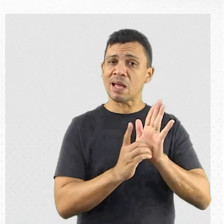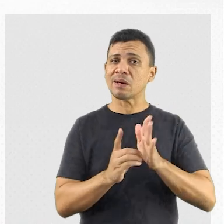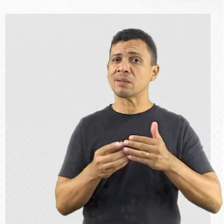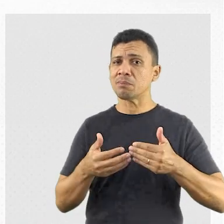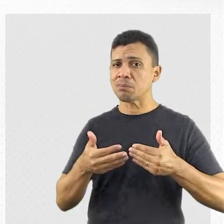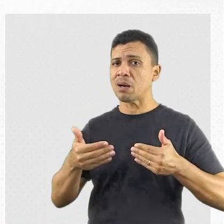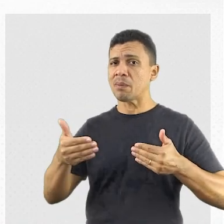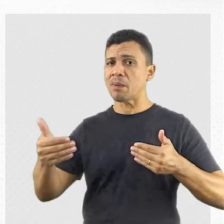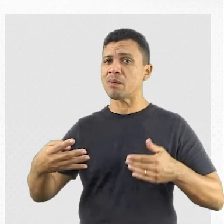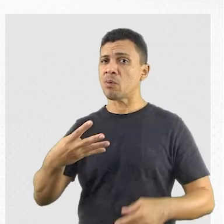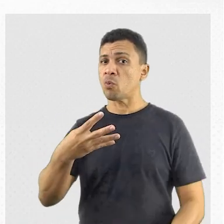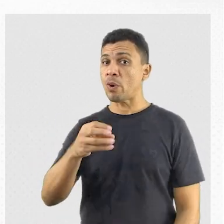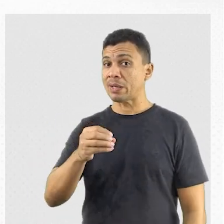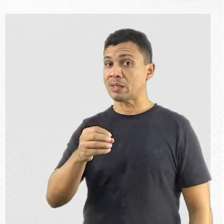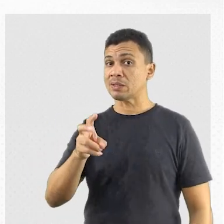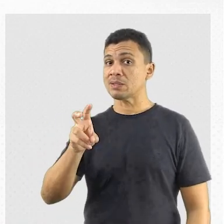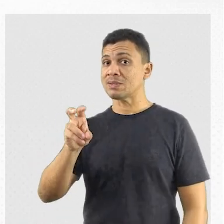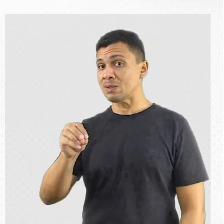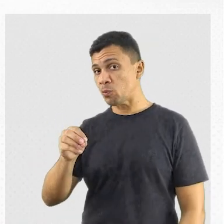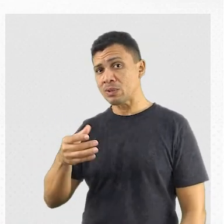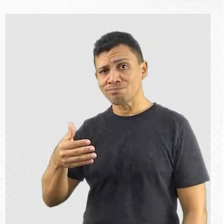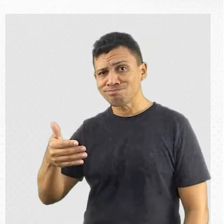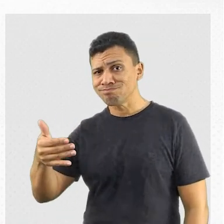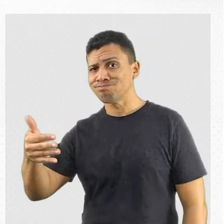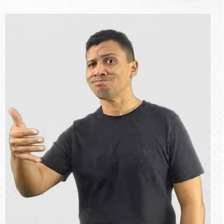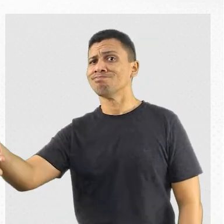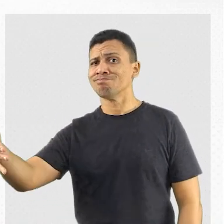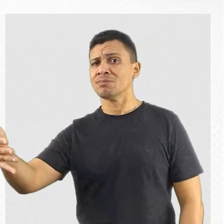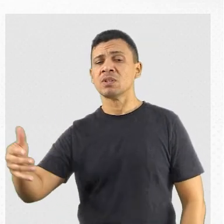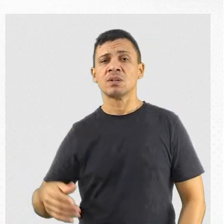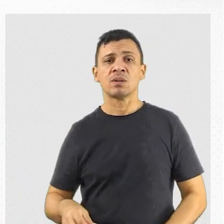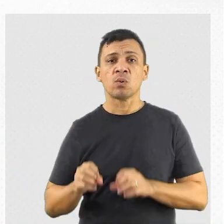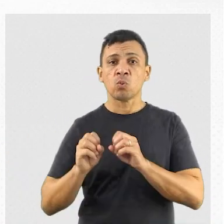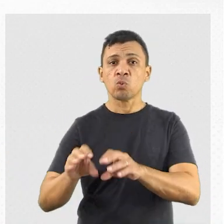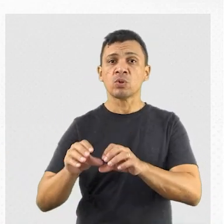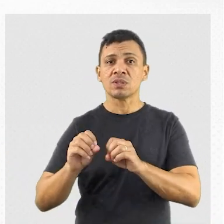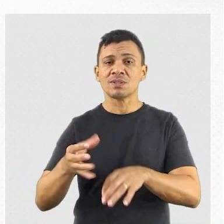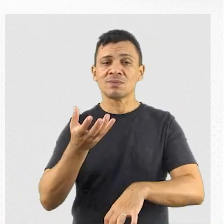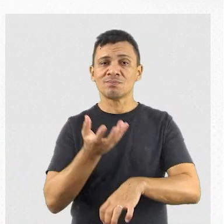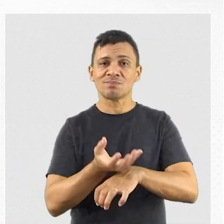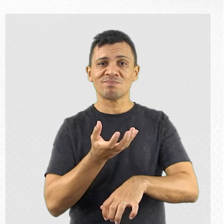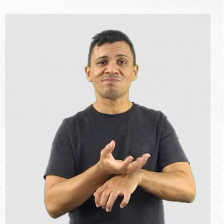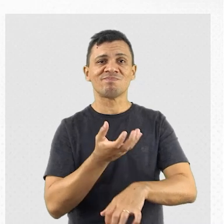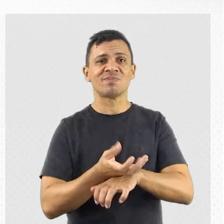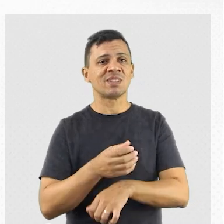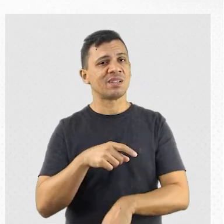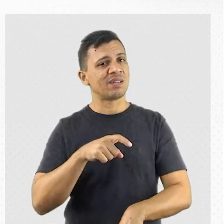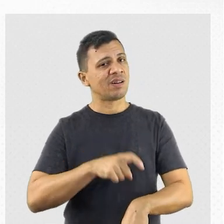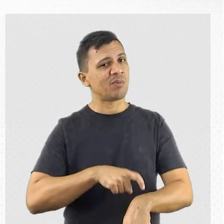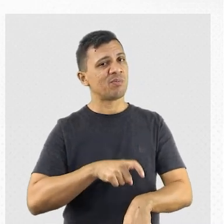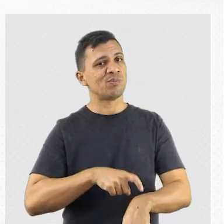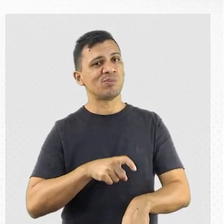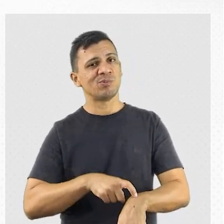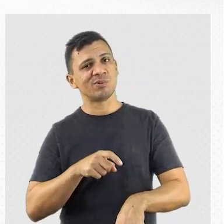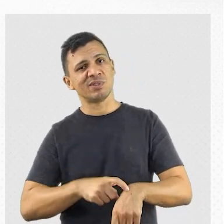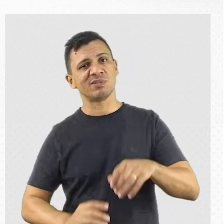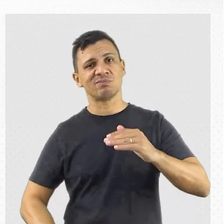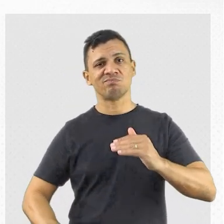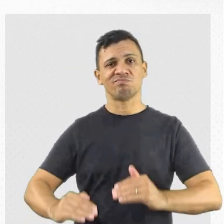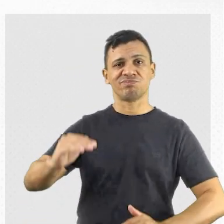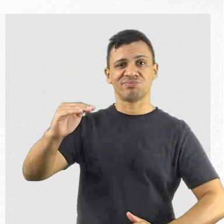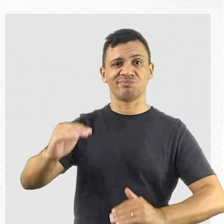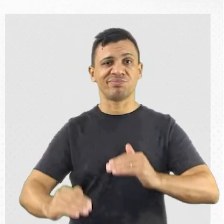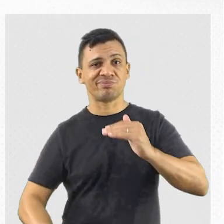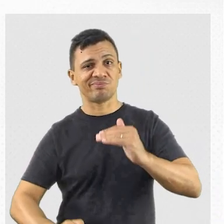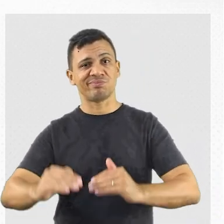regras. Ah, professor, mas eu conheço sempre alguém que age fora da regra. Mas as pessoas que agem fora da regra, por incrível que